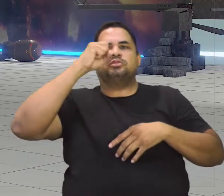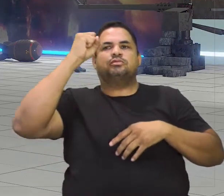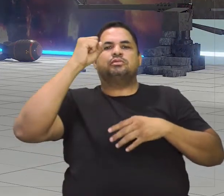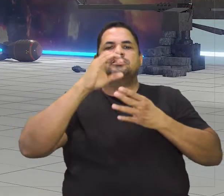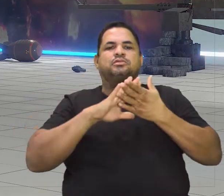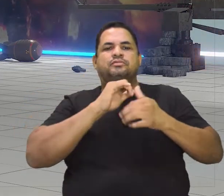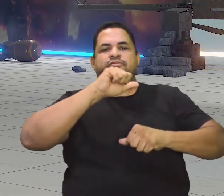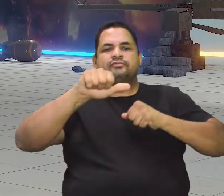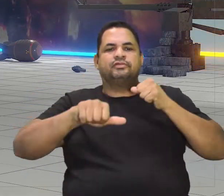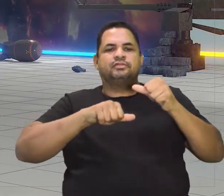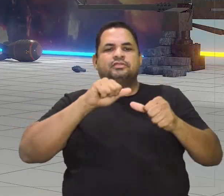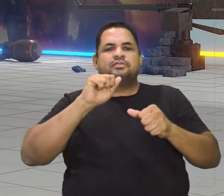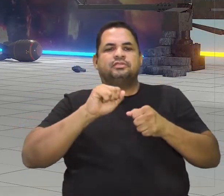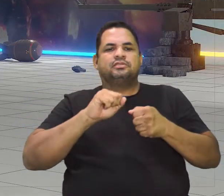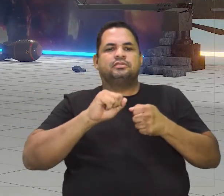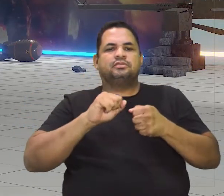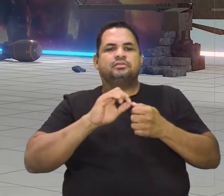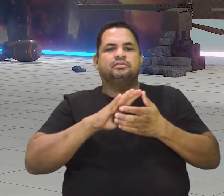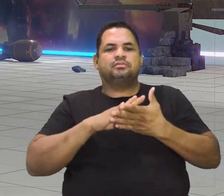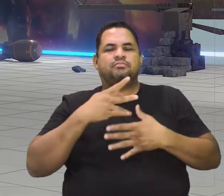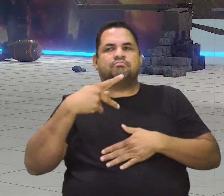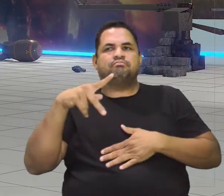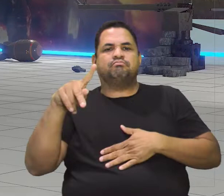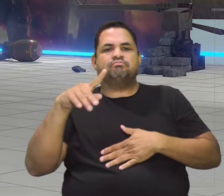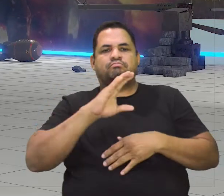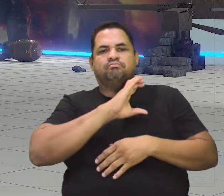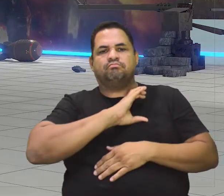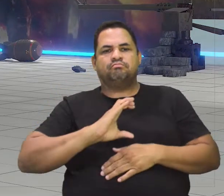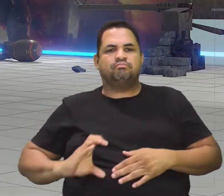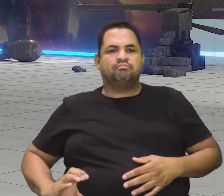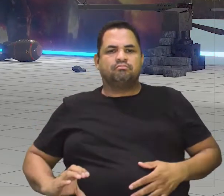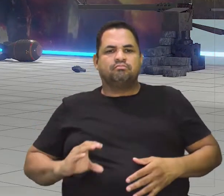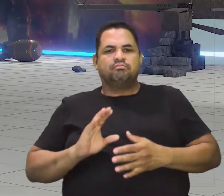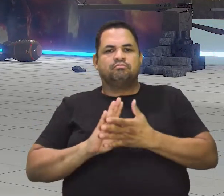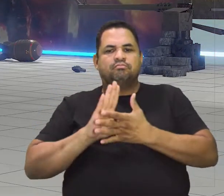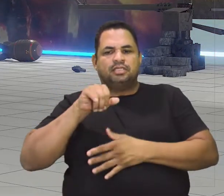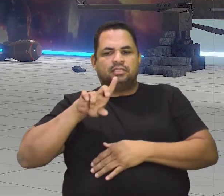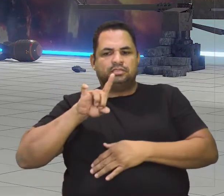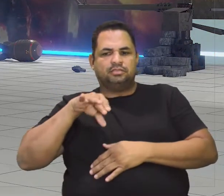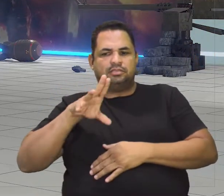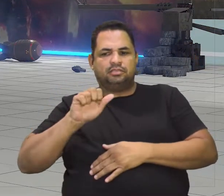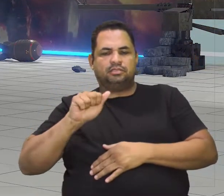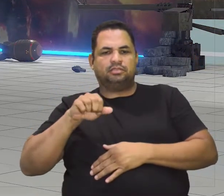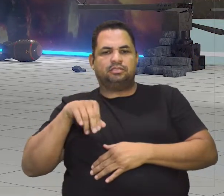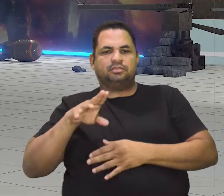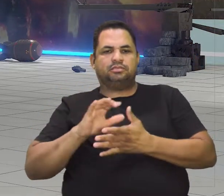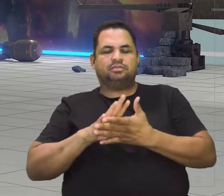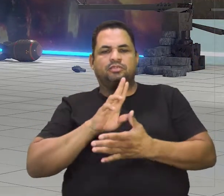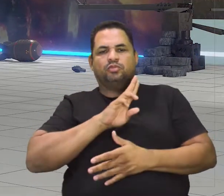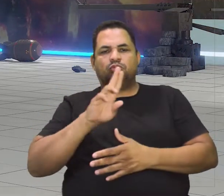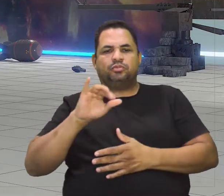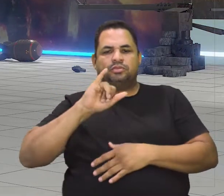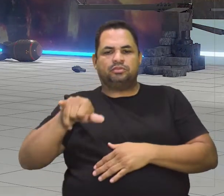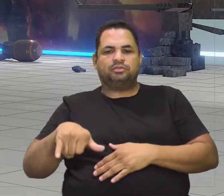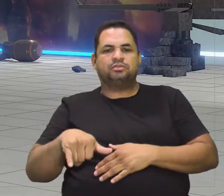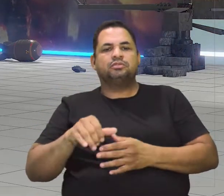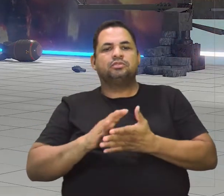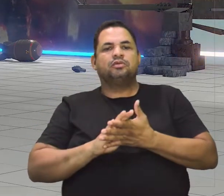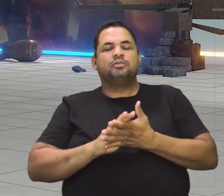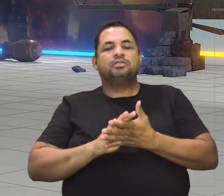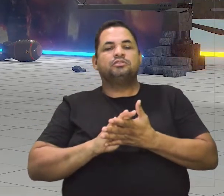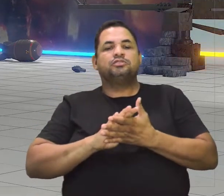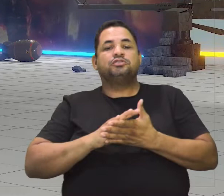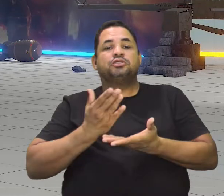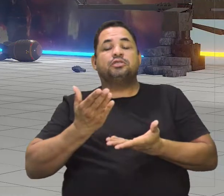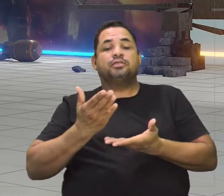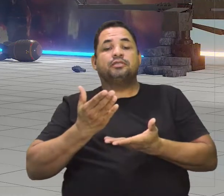transformação. Para o cristianismo, o Messias nasceu e se chama Jesus Cristo.